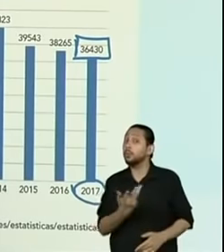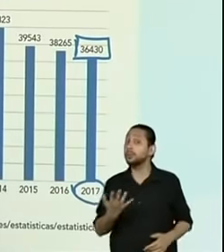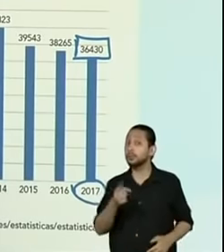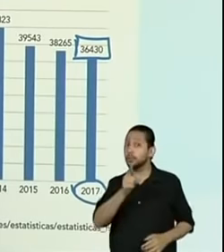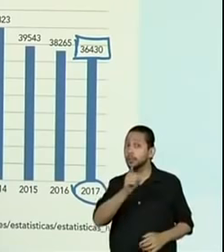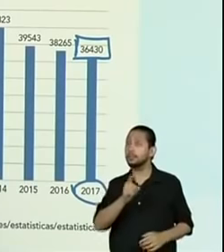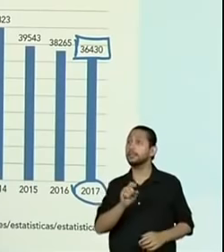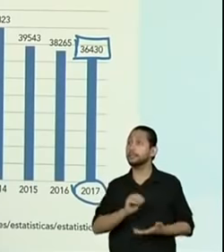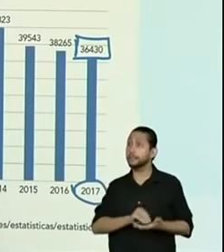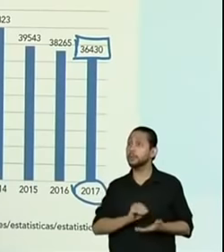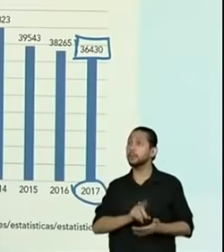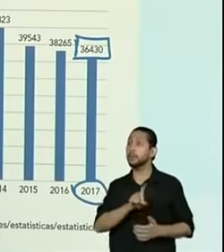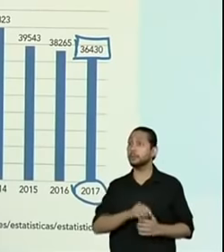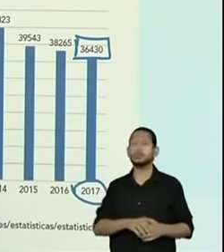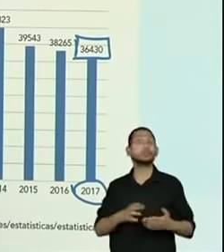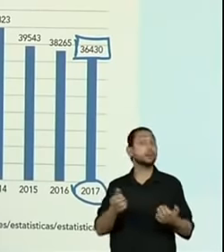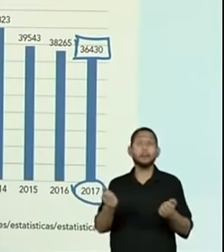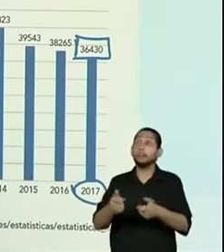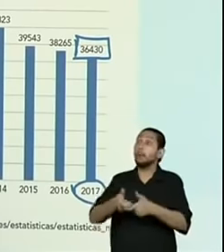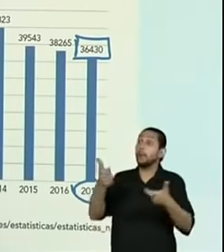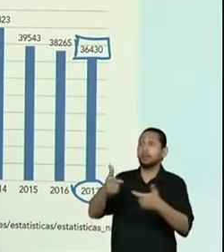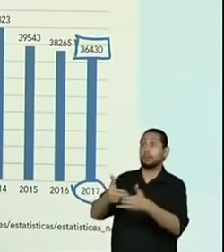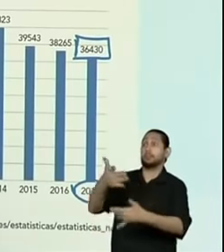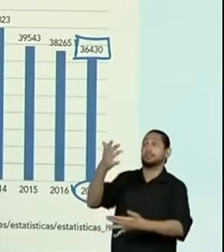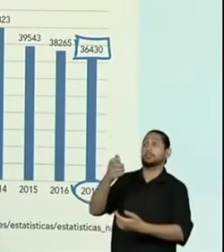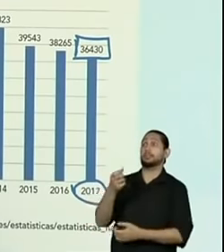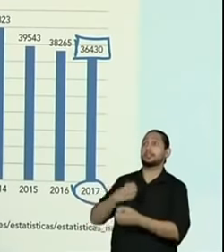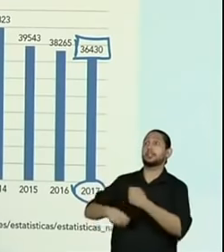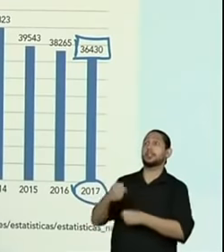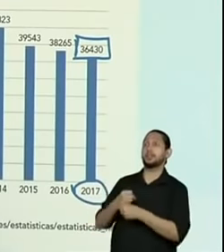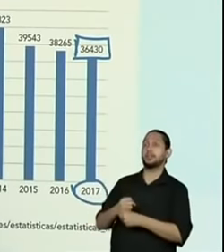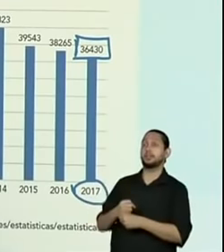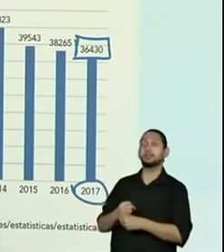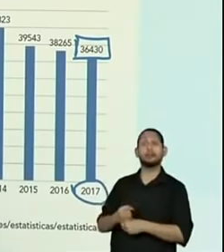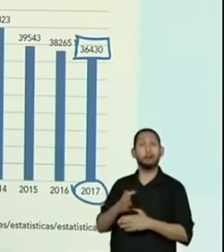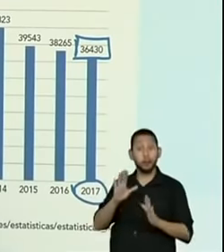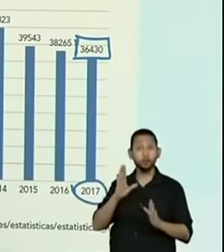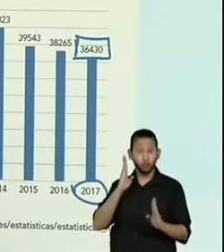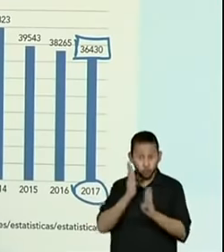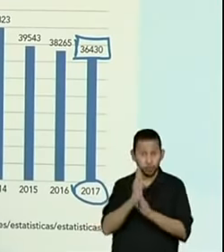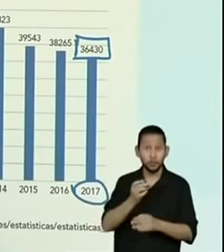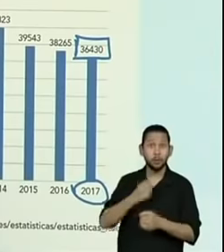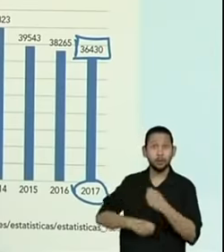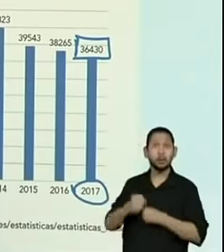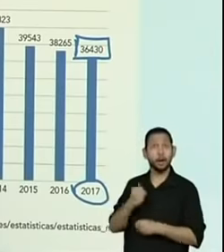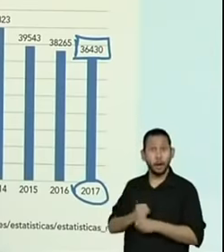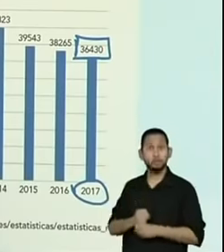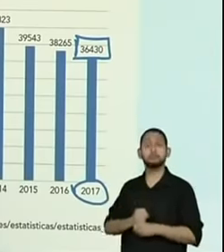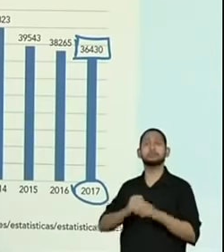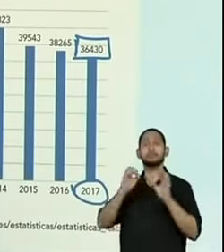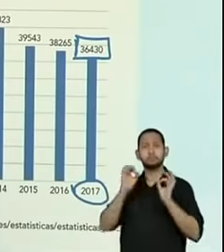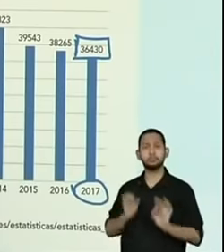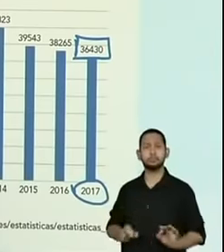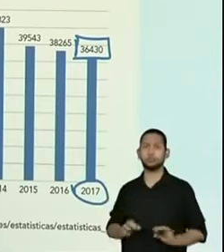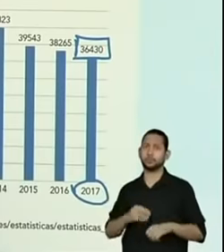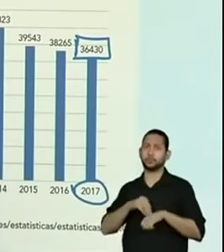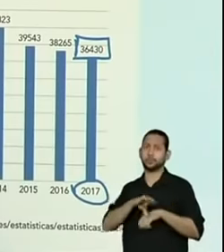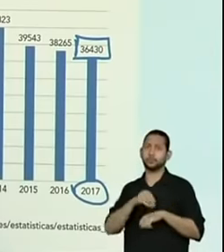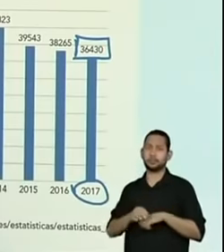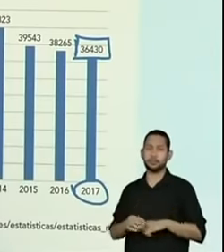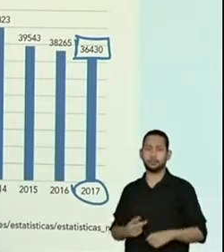Todo mundo está dizendo só o ano. Vamos analisar os dados aí, ó. Dá uma olhadinha aqui. O ano está correto, ó, vou dar até o